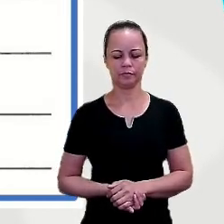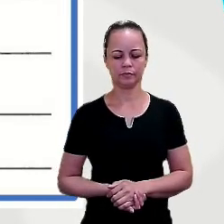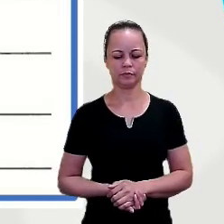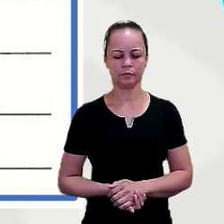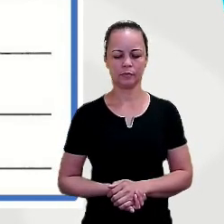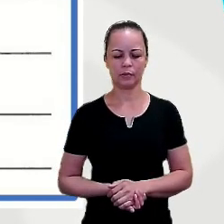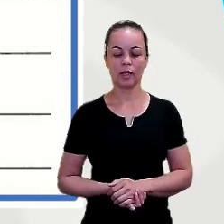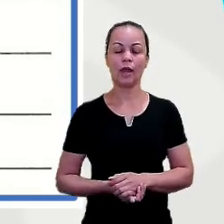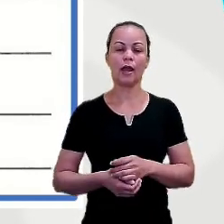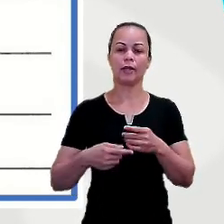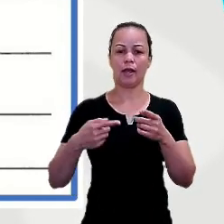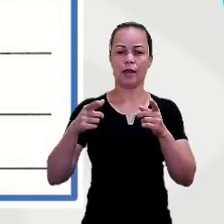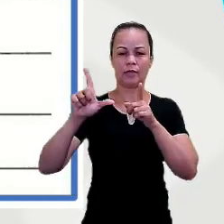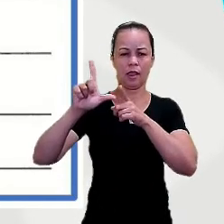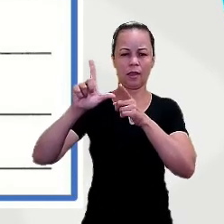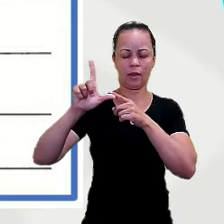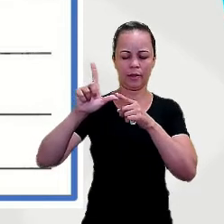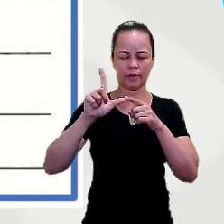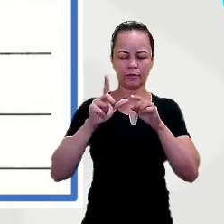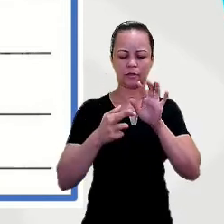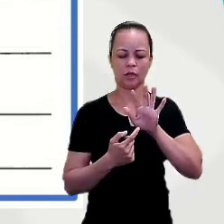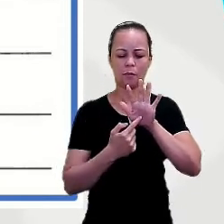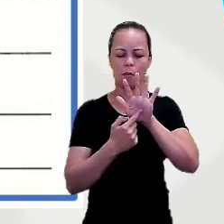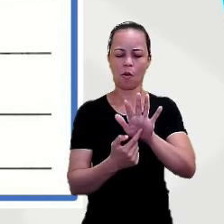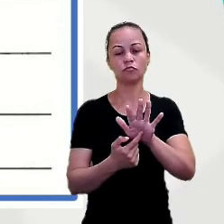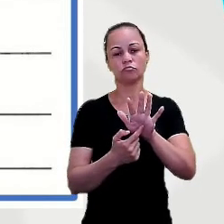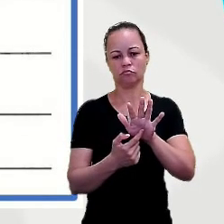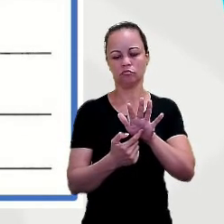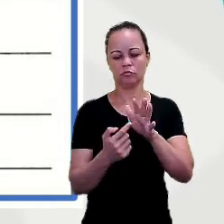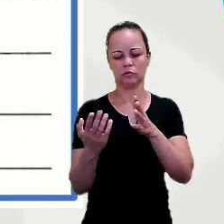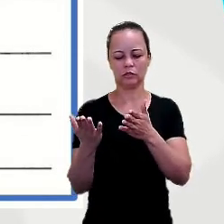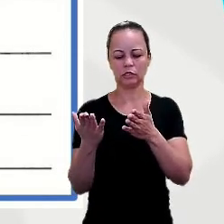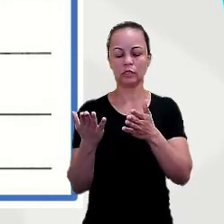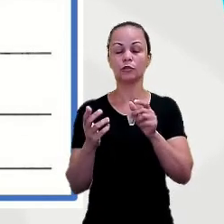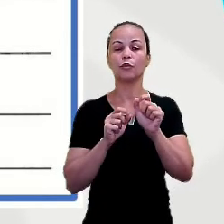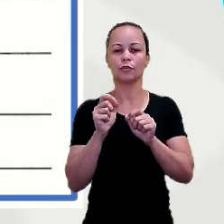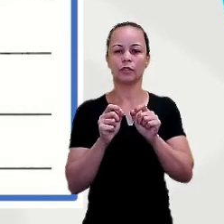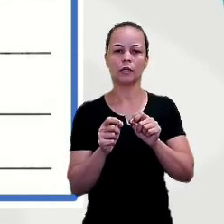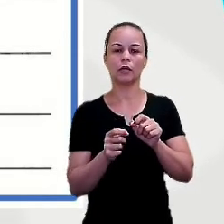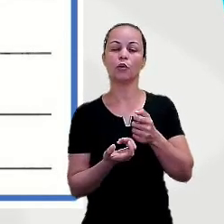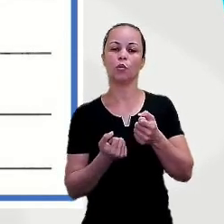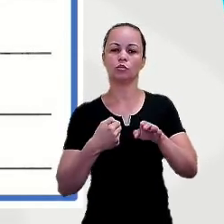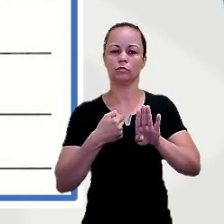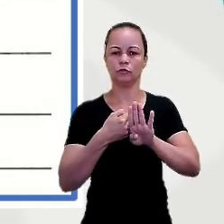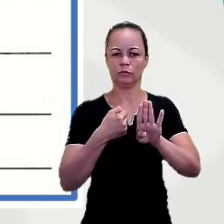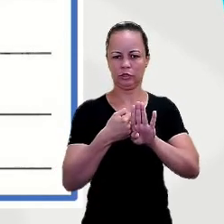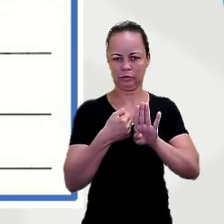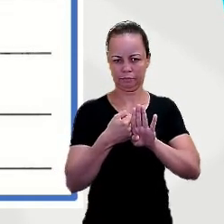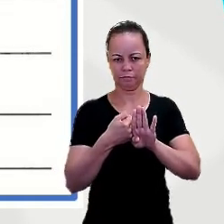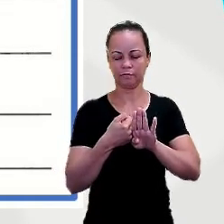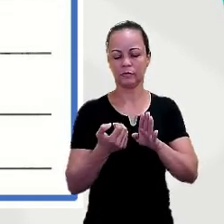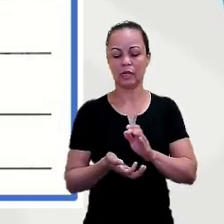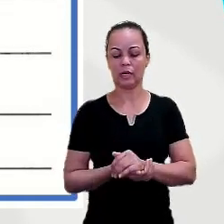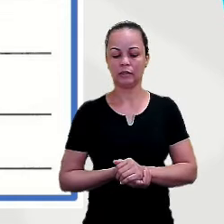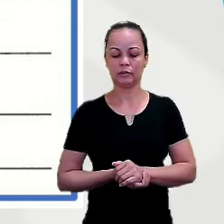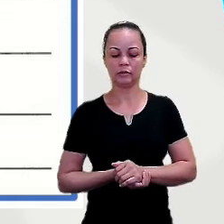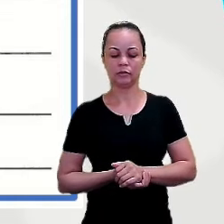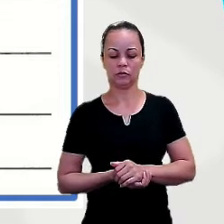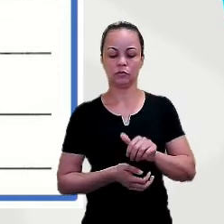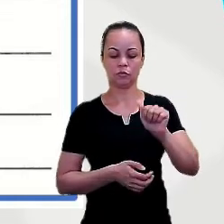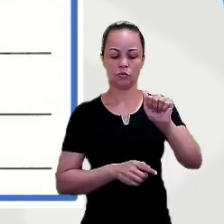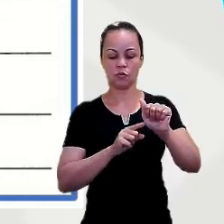letra dessa está em destaque, não é? O sujeito, o substantivo. Então, na letra A